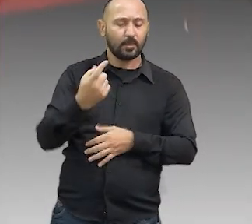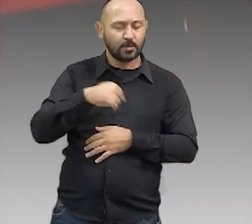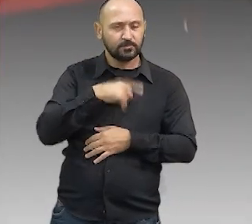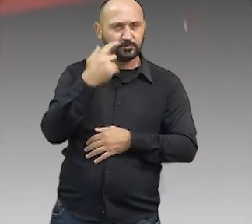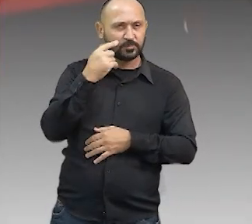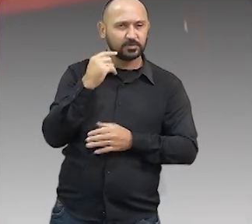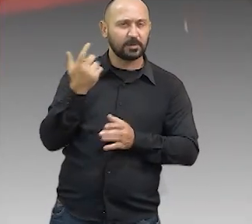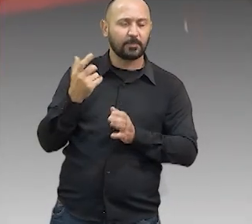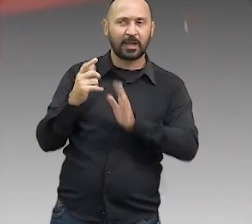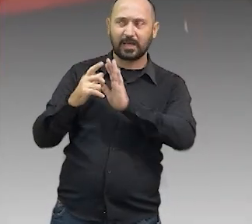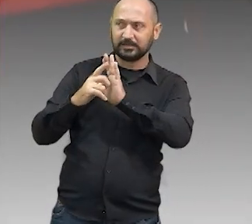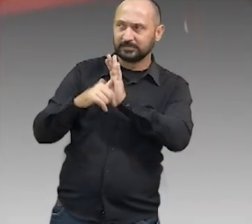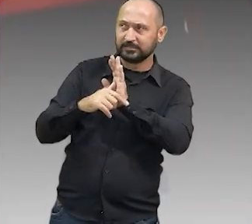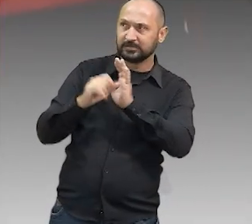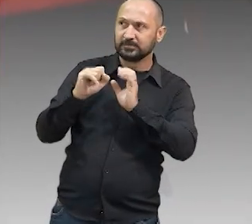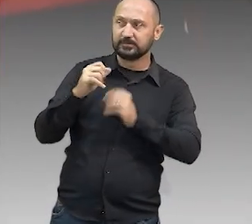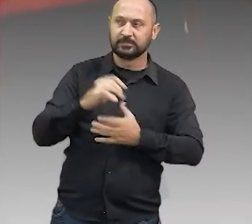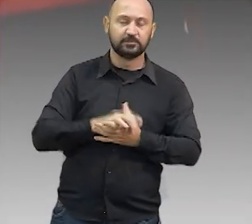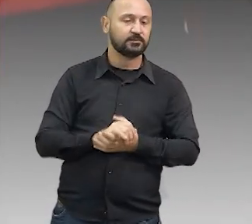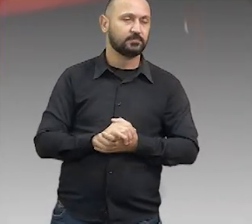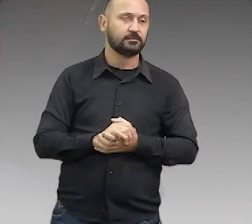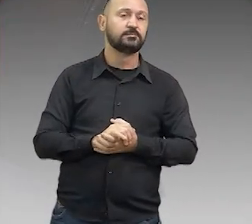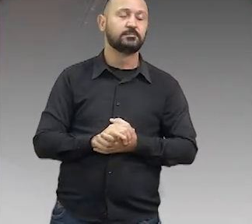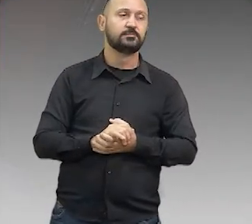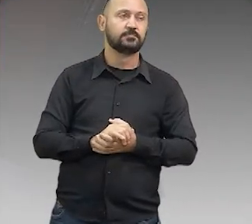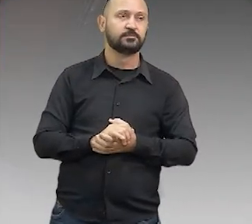a gente está um pouco atrás.